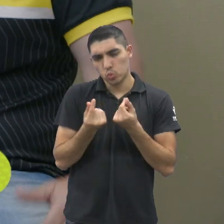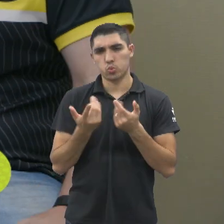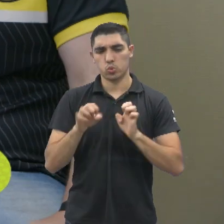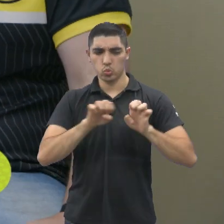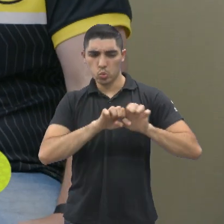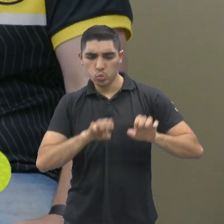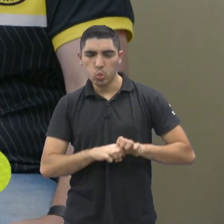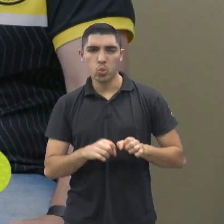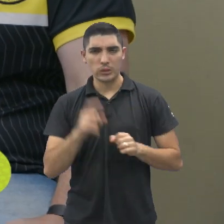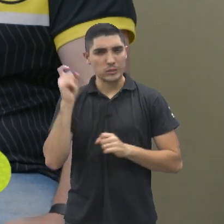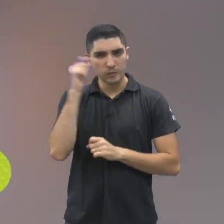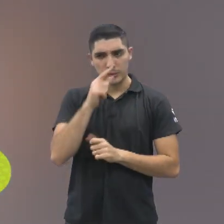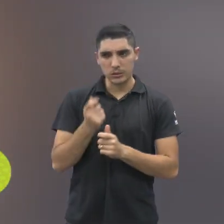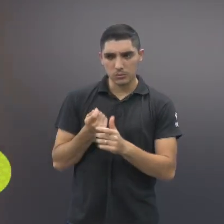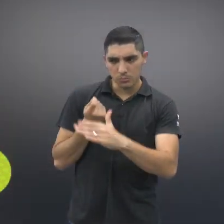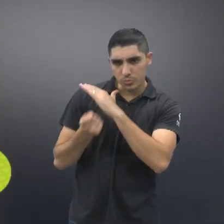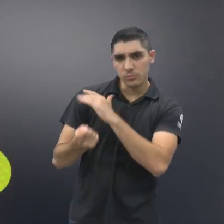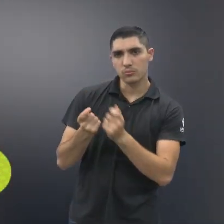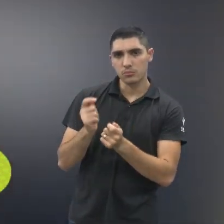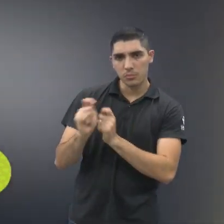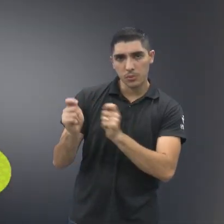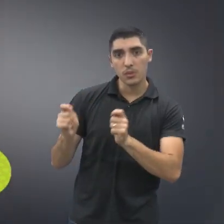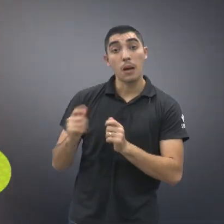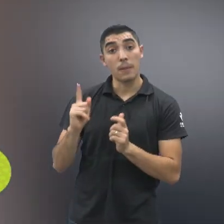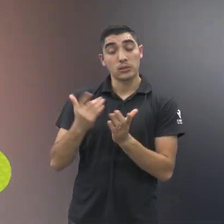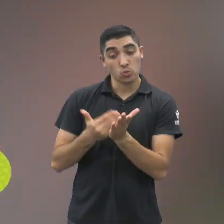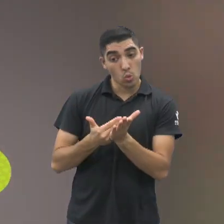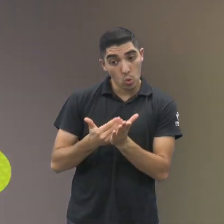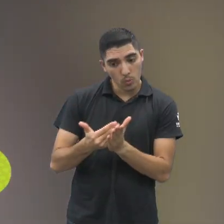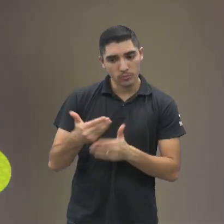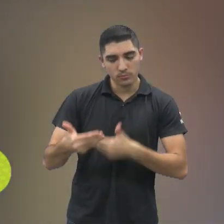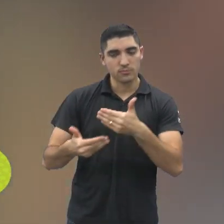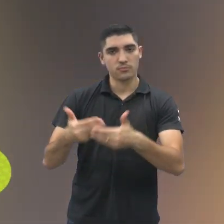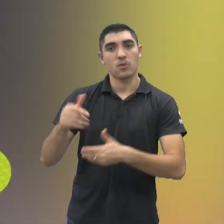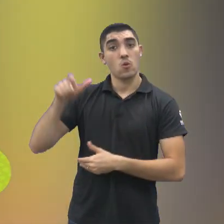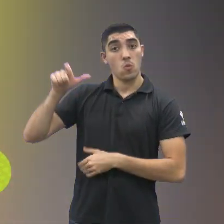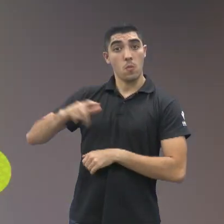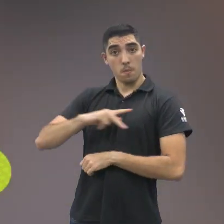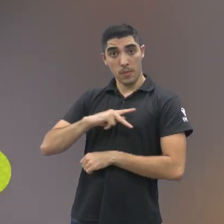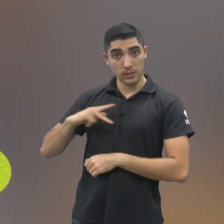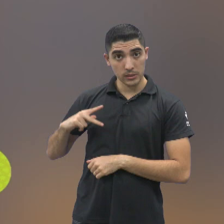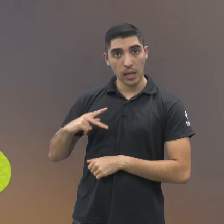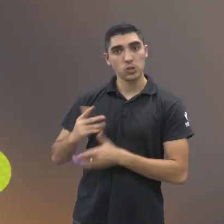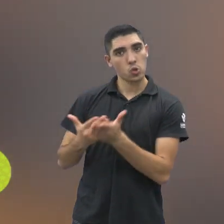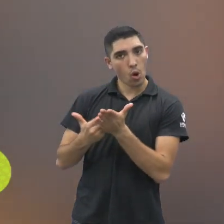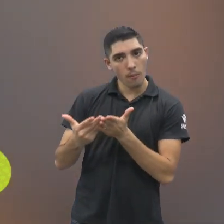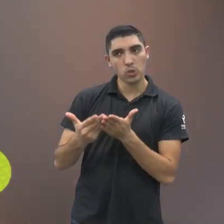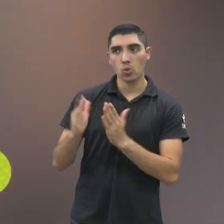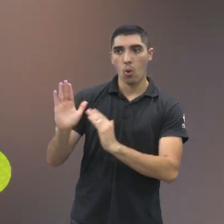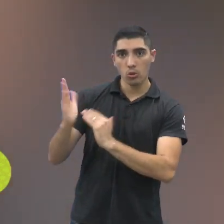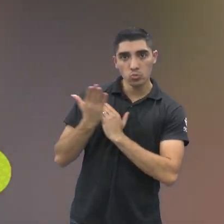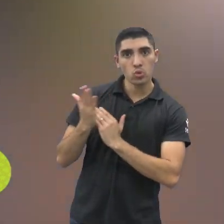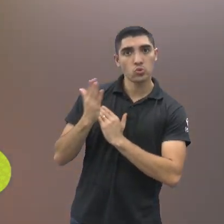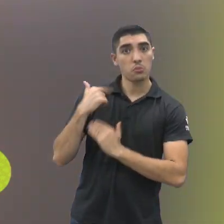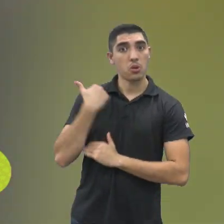mas a gente não pode reclamar de nada, a estrutura está sendo dada, né, o presidente Café está nos dando a estrutura necessária para a gente começar